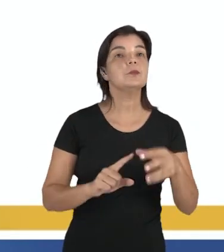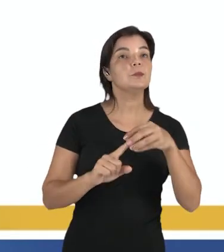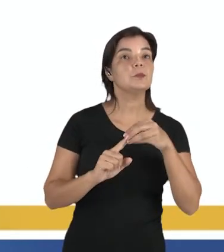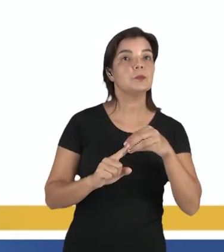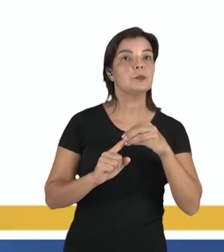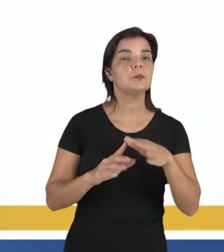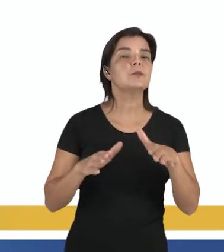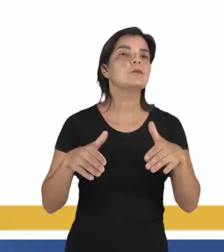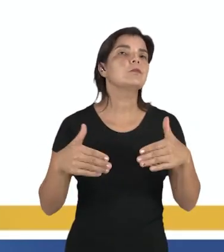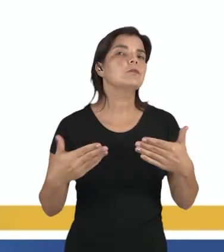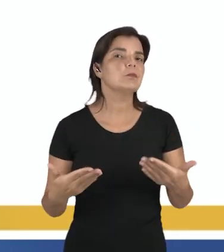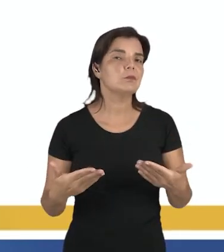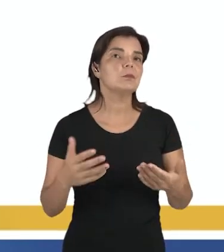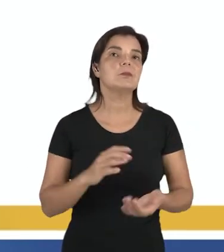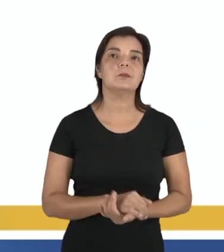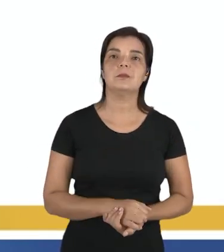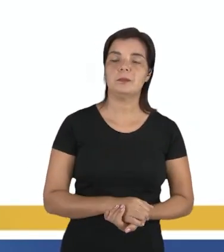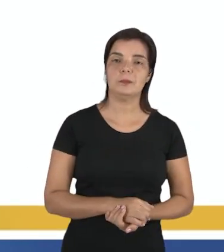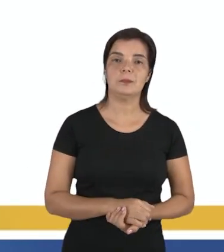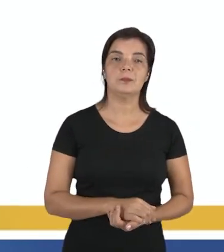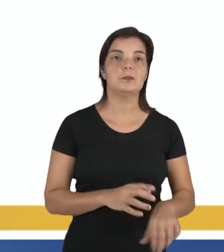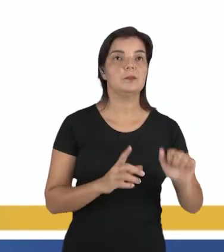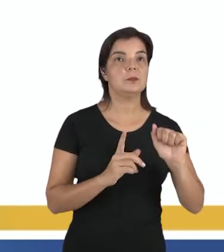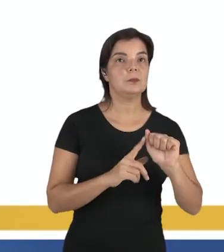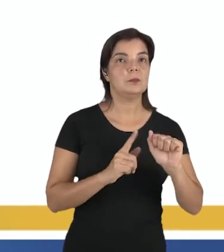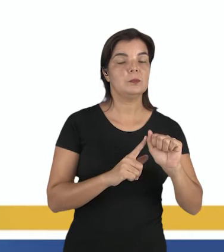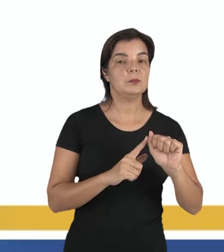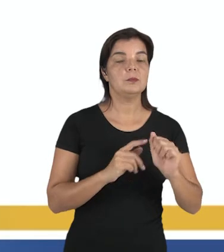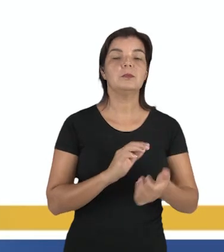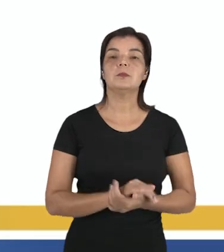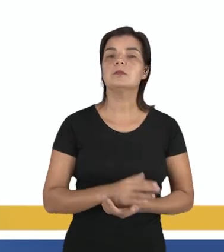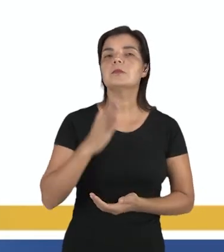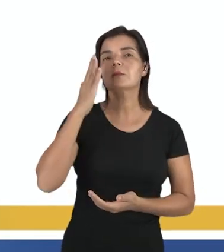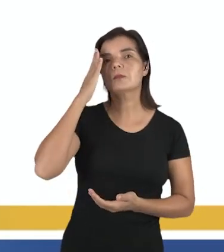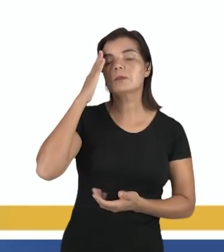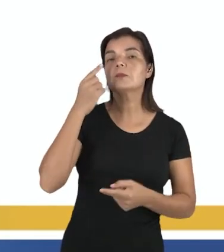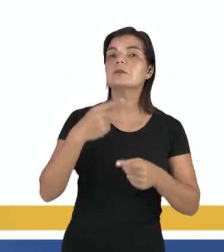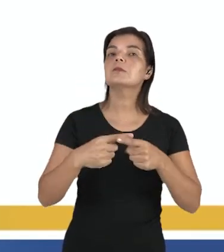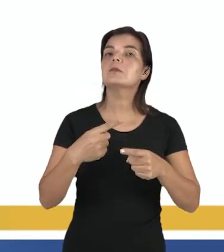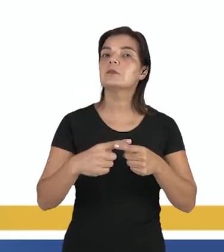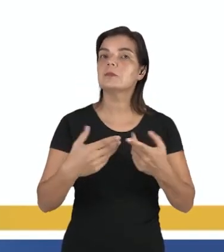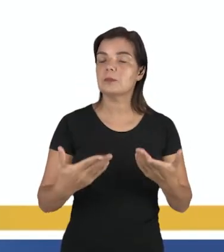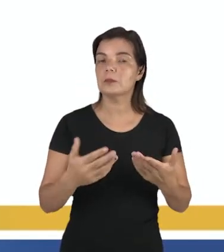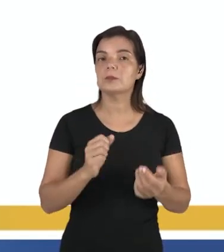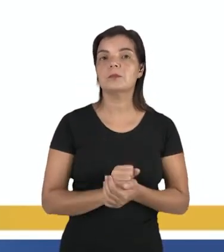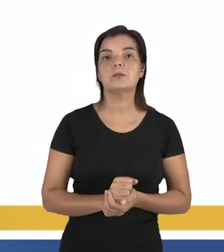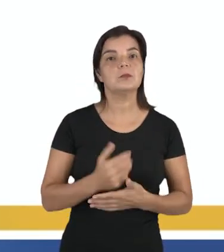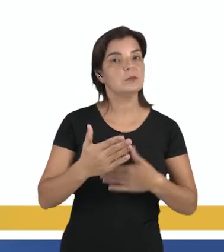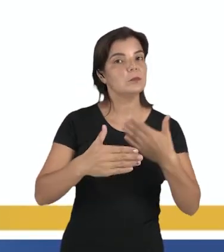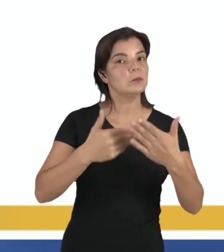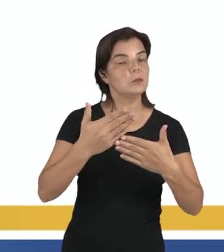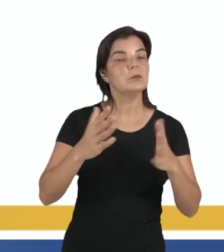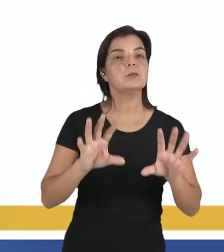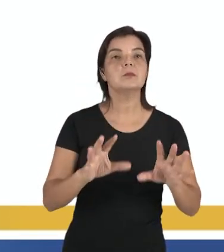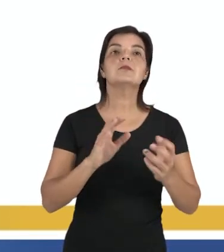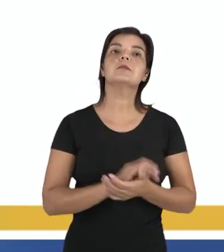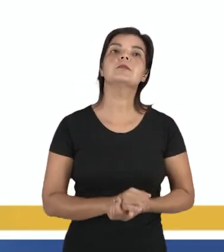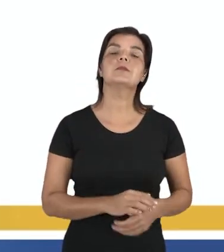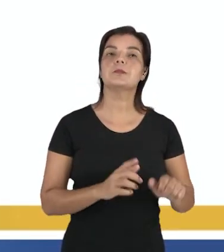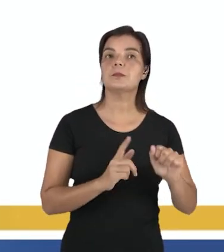Entre outros motivos, esse fato deu-se. Então, a gente vai entender o porquê, né, que ele se desenvolveu dessa